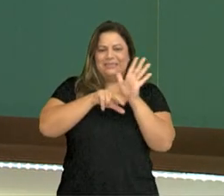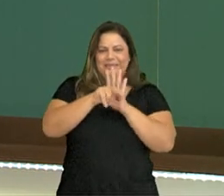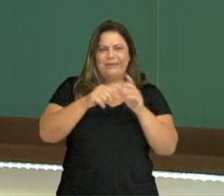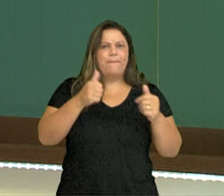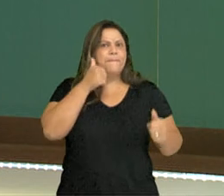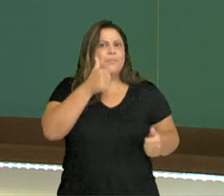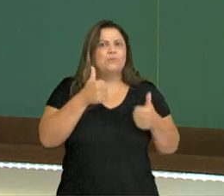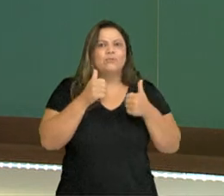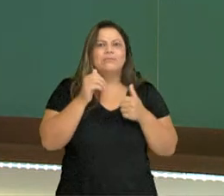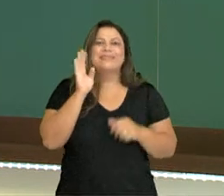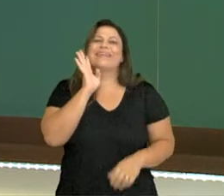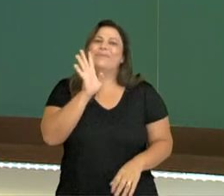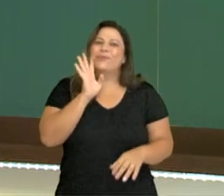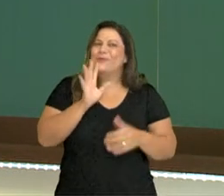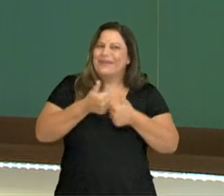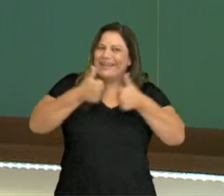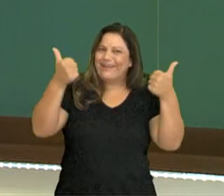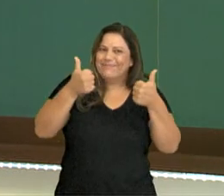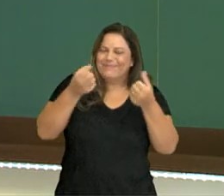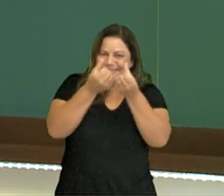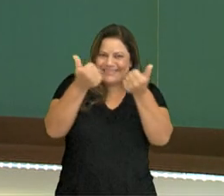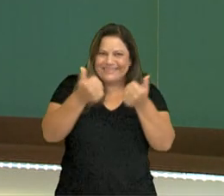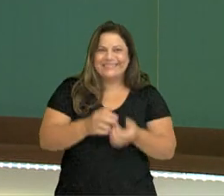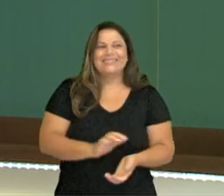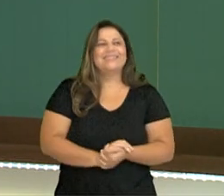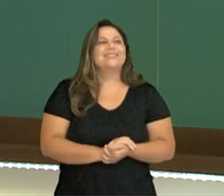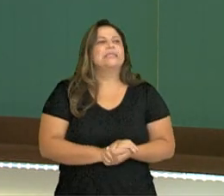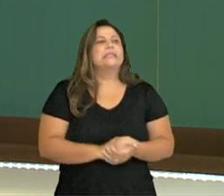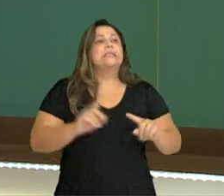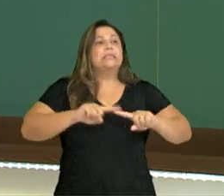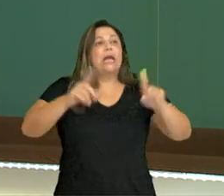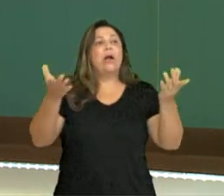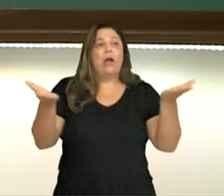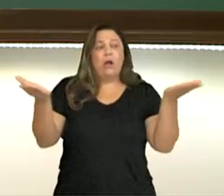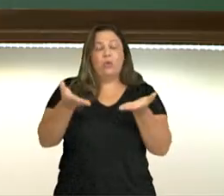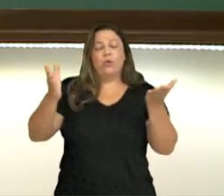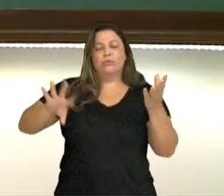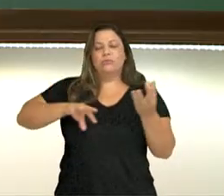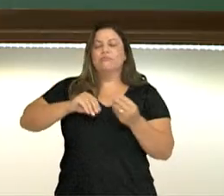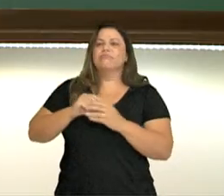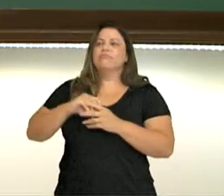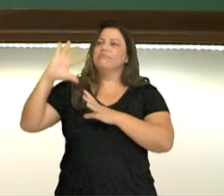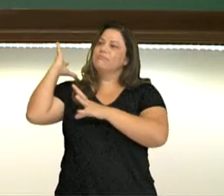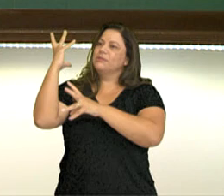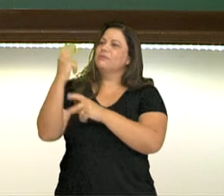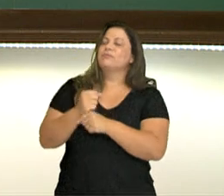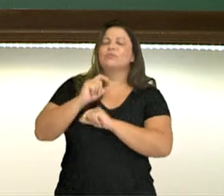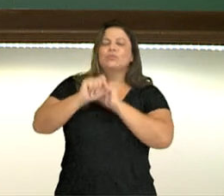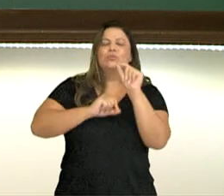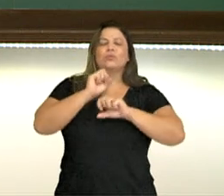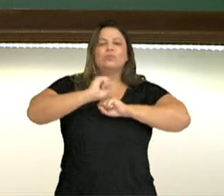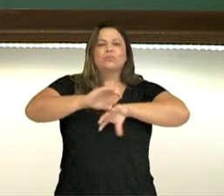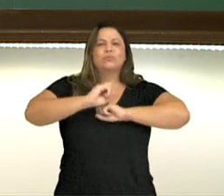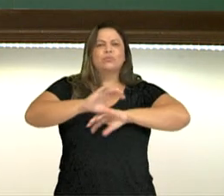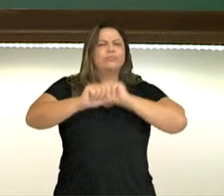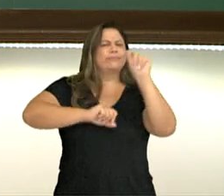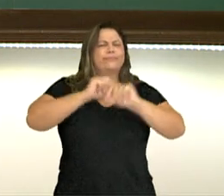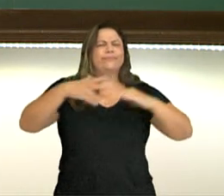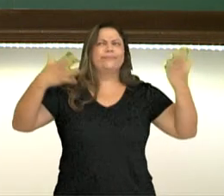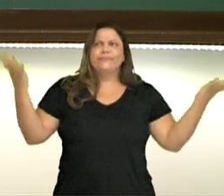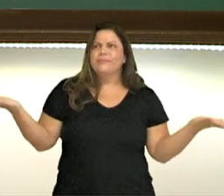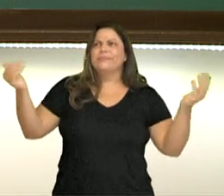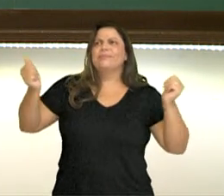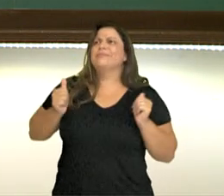muito legal, beleza? Então, diante de tudo que foi falado, o que que vocês têm a ver com isso, né? Vocês devem